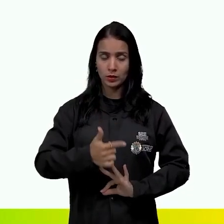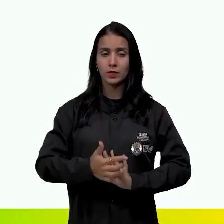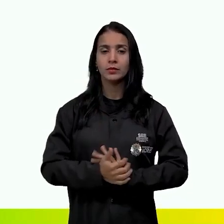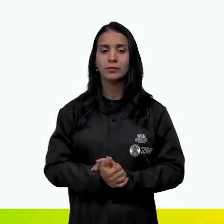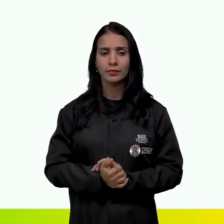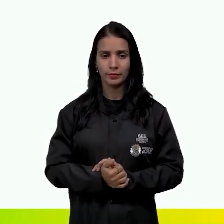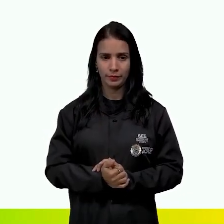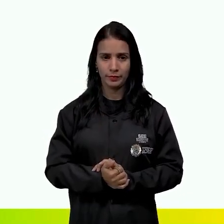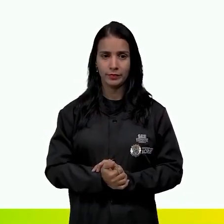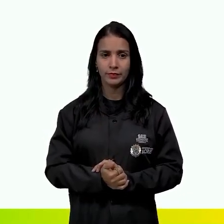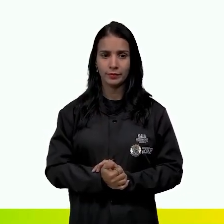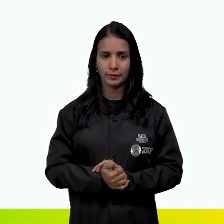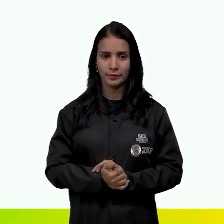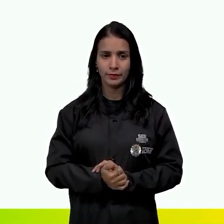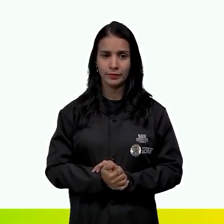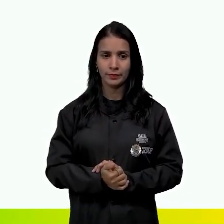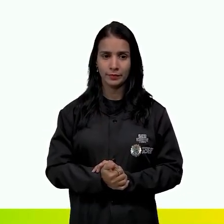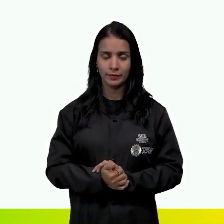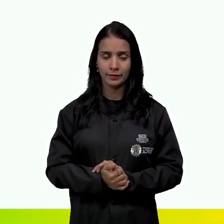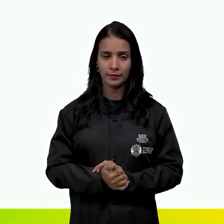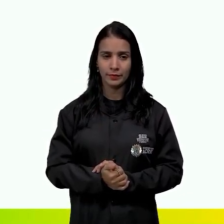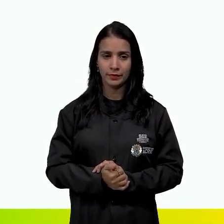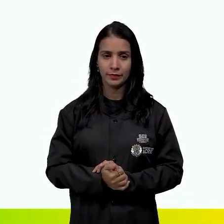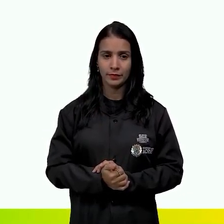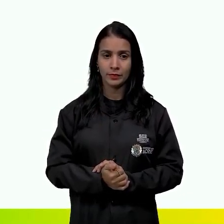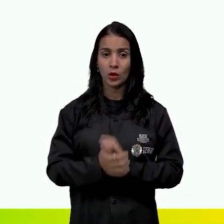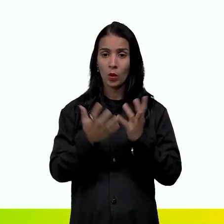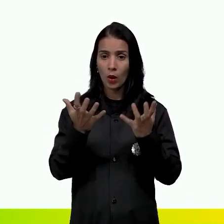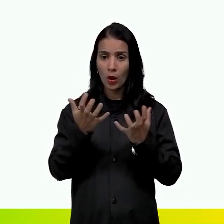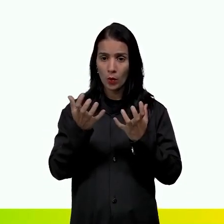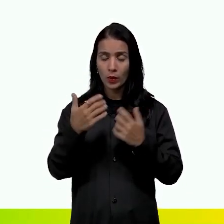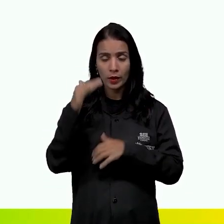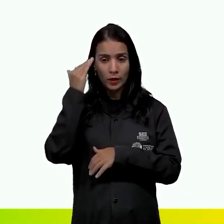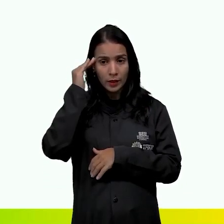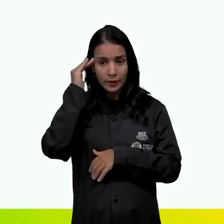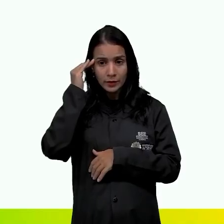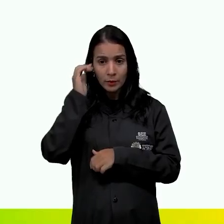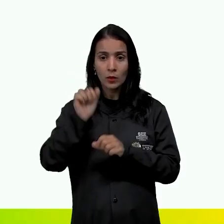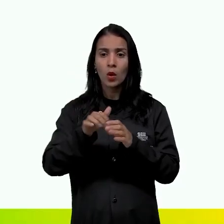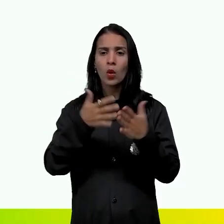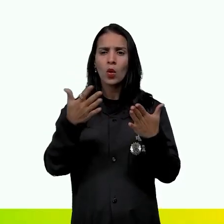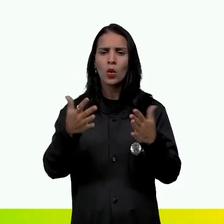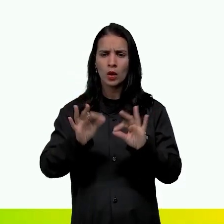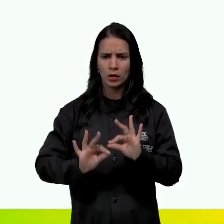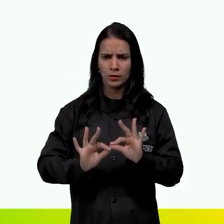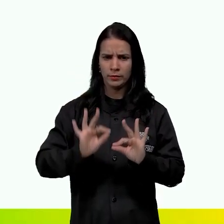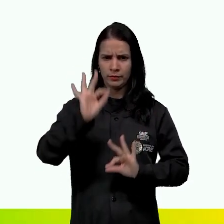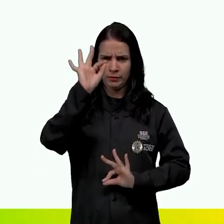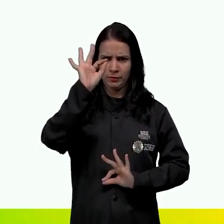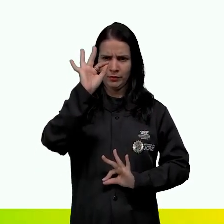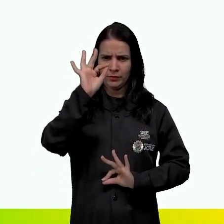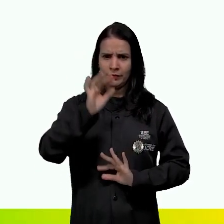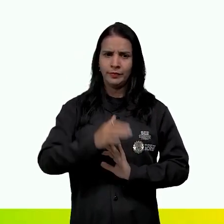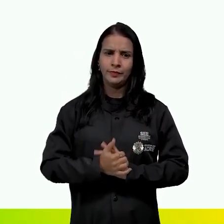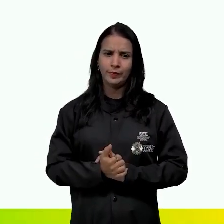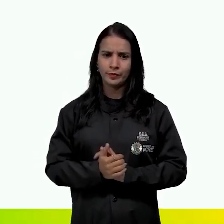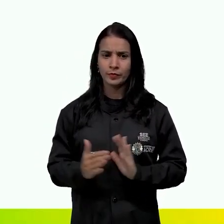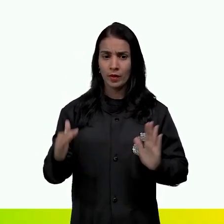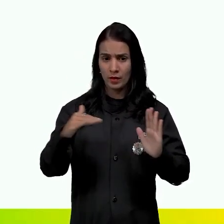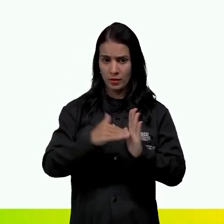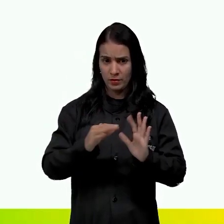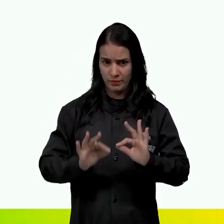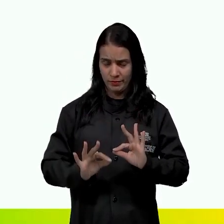nessa pirâmide. Aí eu quero saber qual vai ser essa altura aqui, ok? Essa altura ela vai